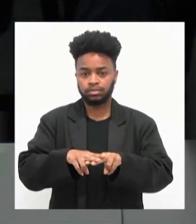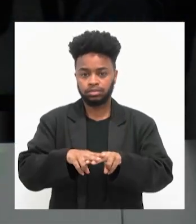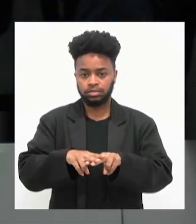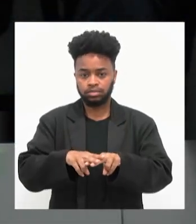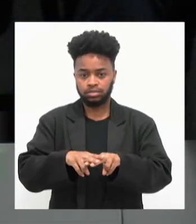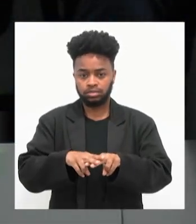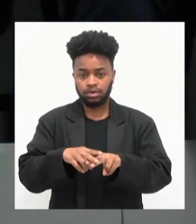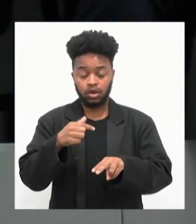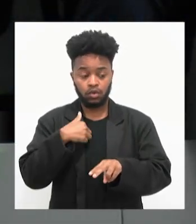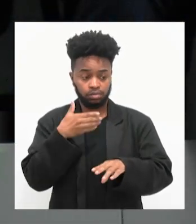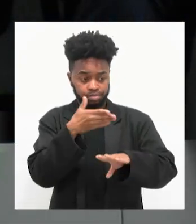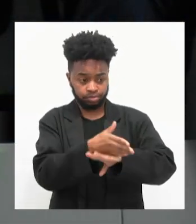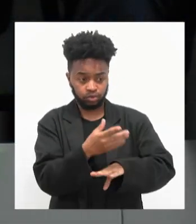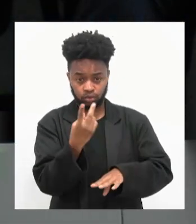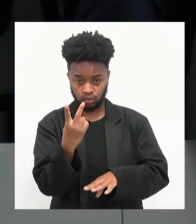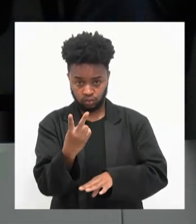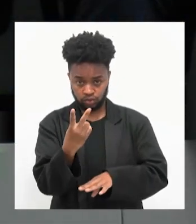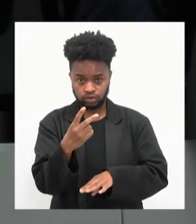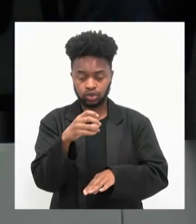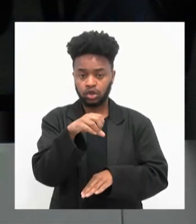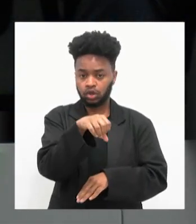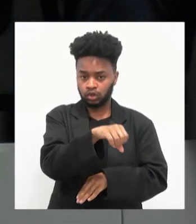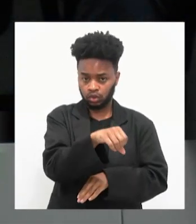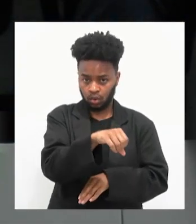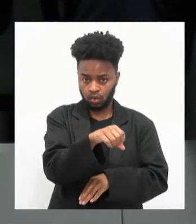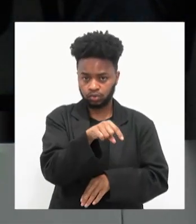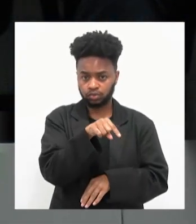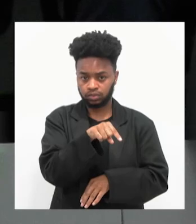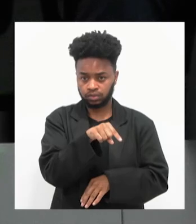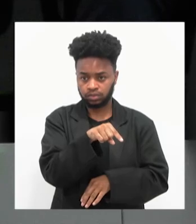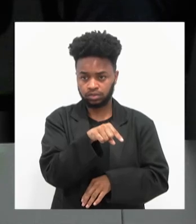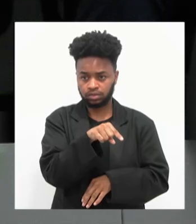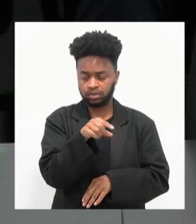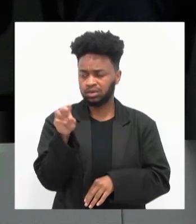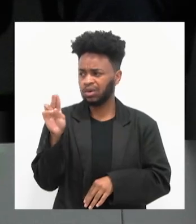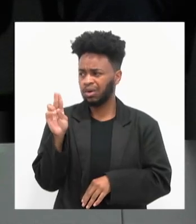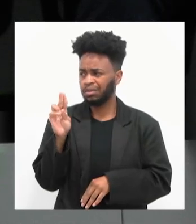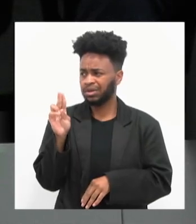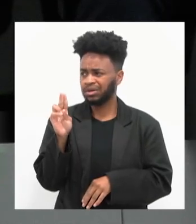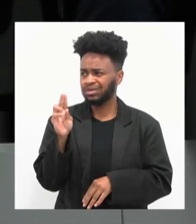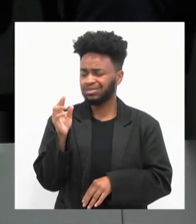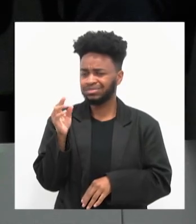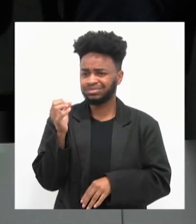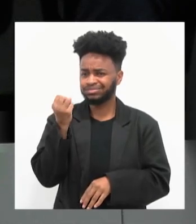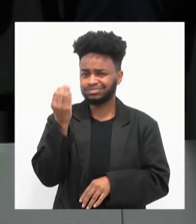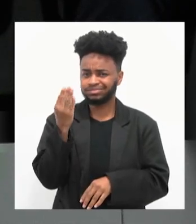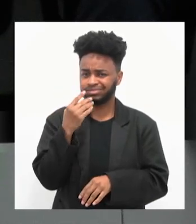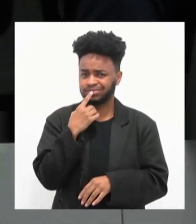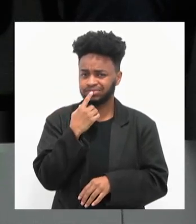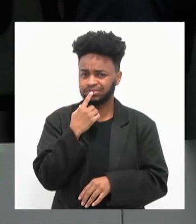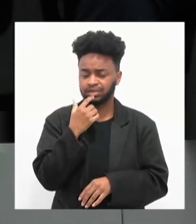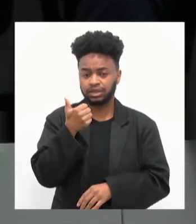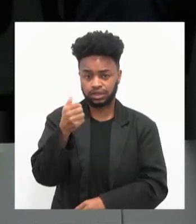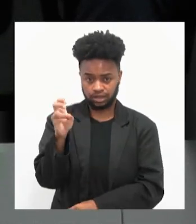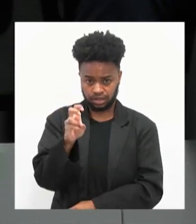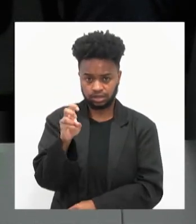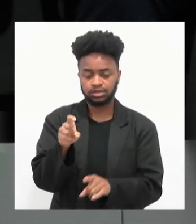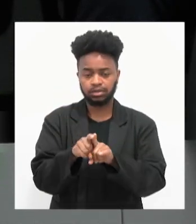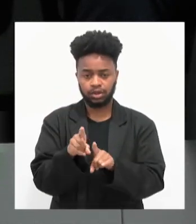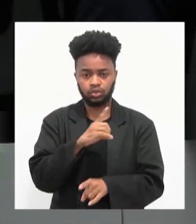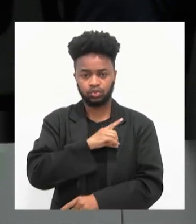Uma do 9º e outra do o 9º e o 15º, em